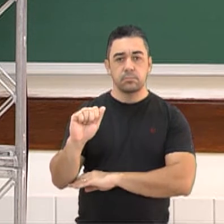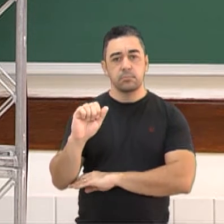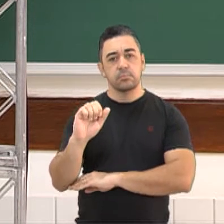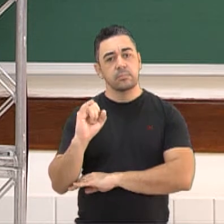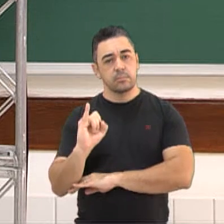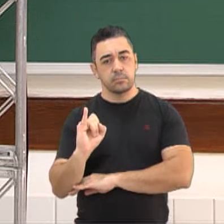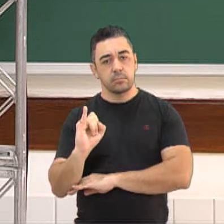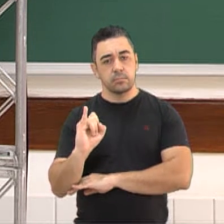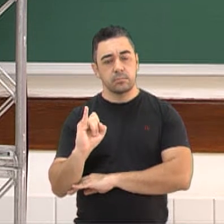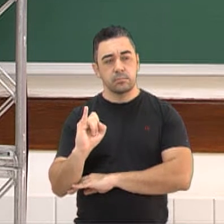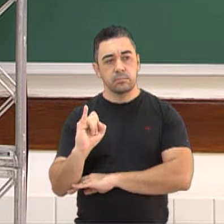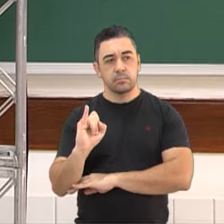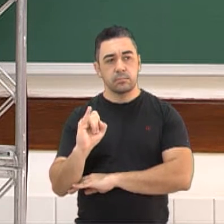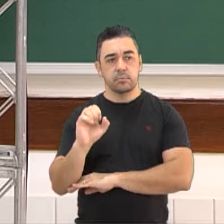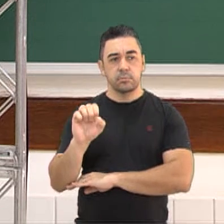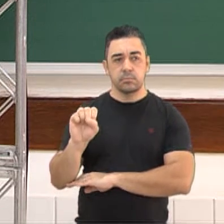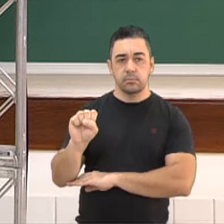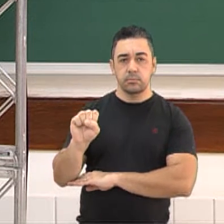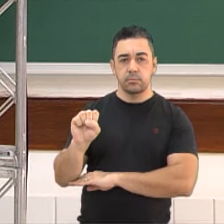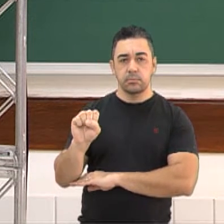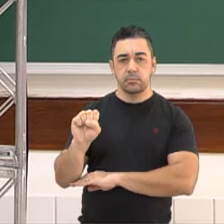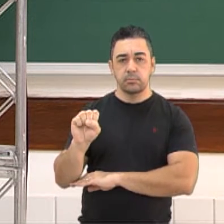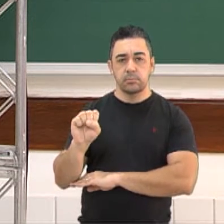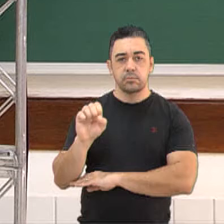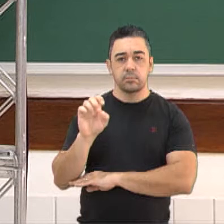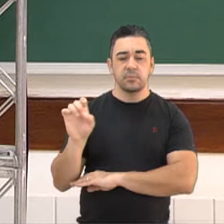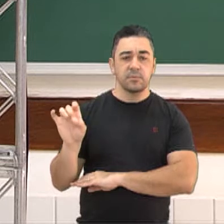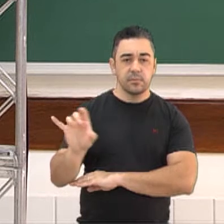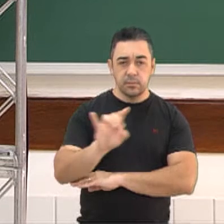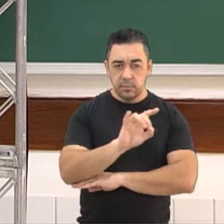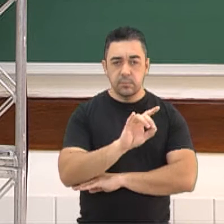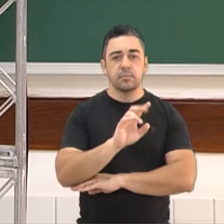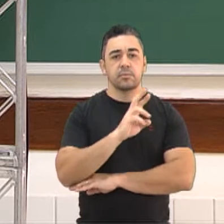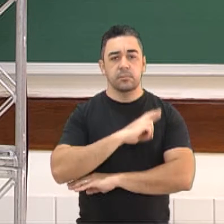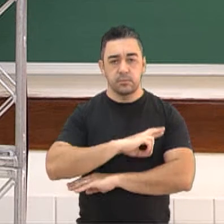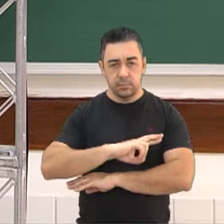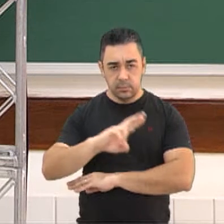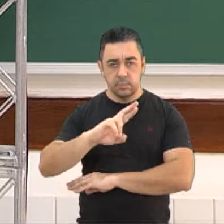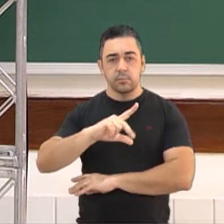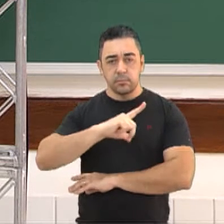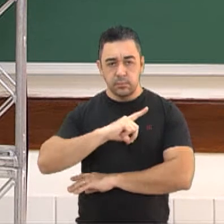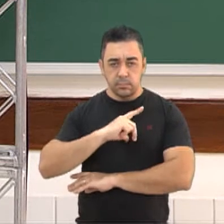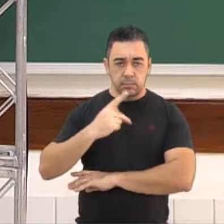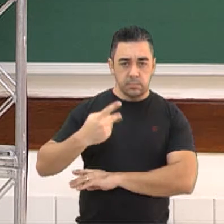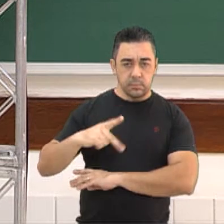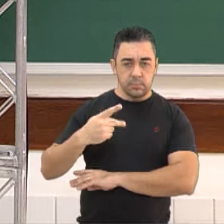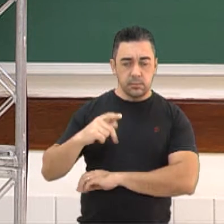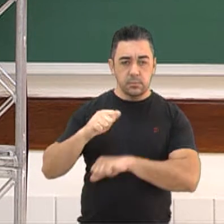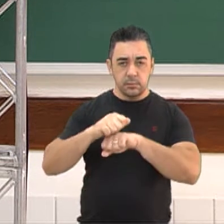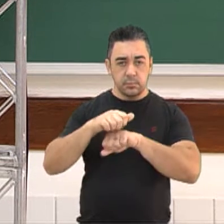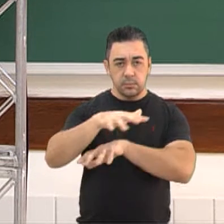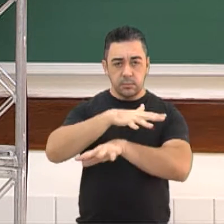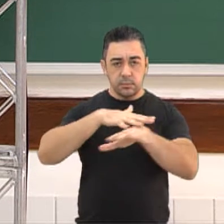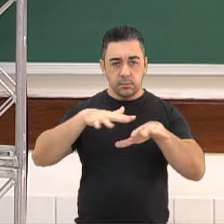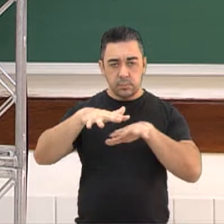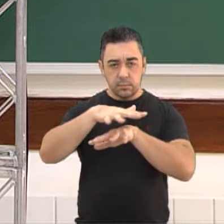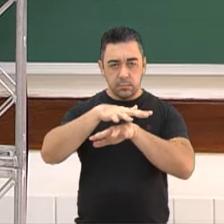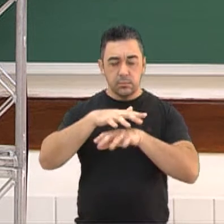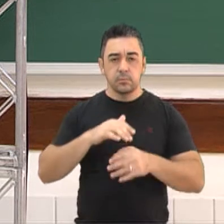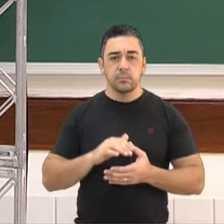igreja e sino. Cada religião possui seus rituais. Pé, letra